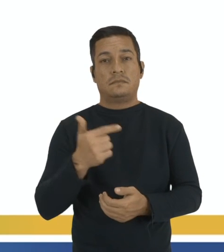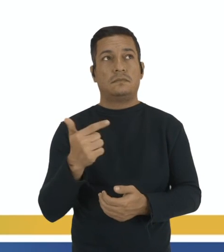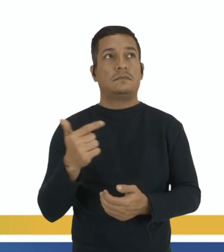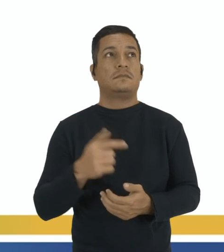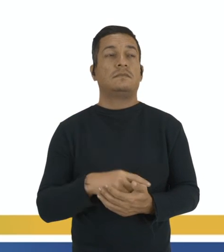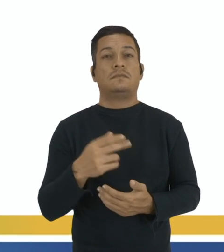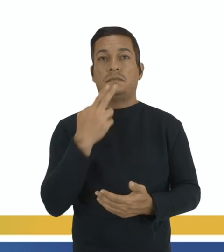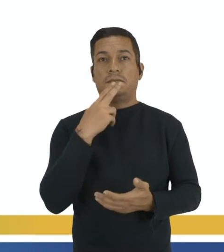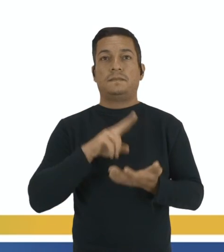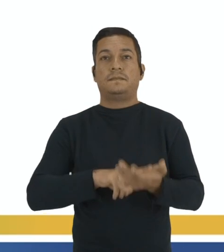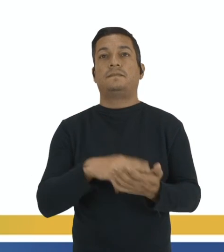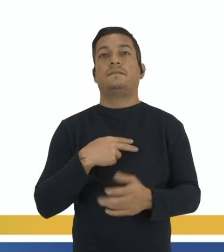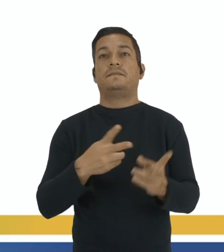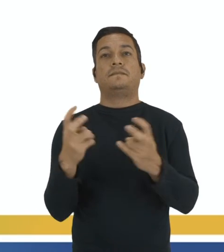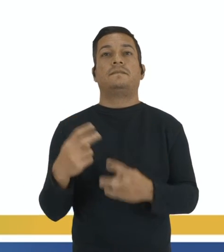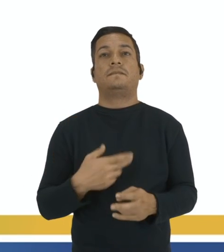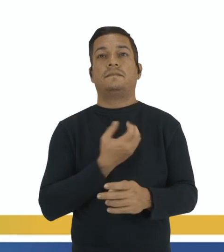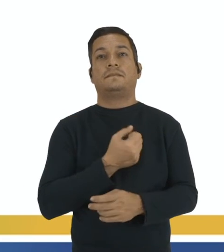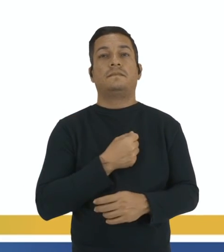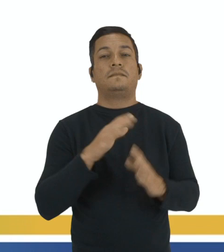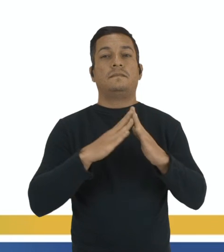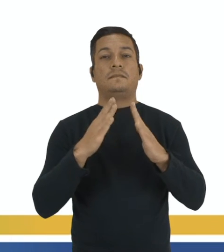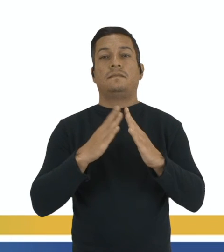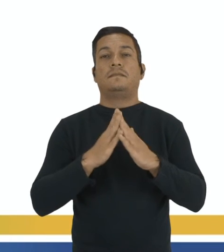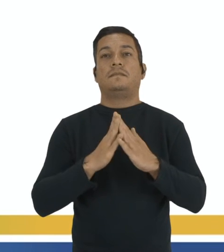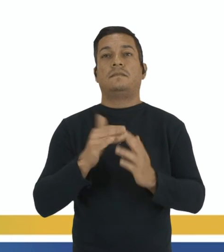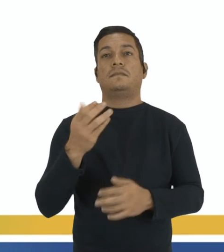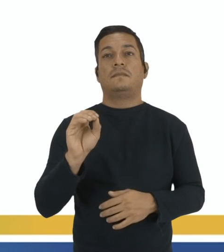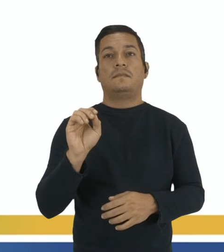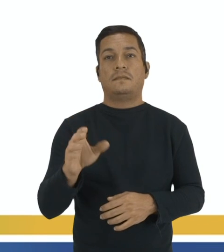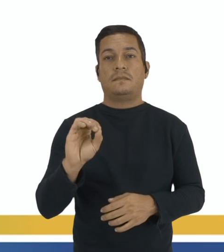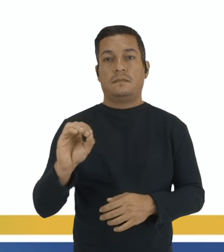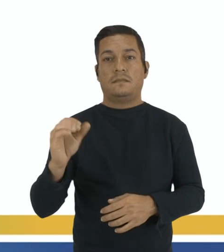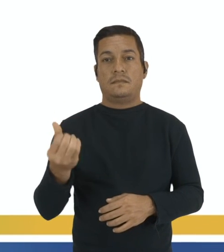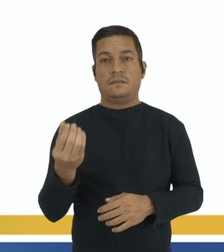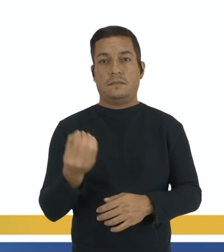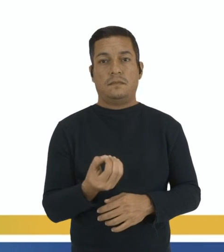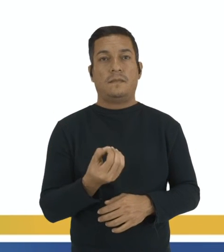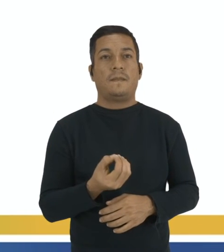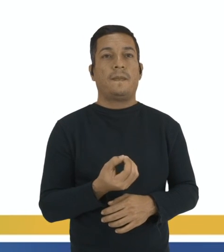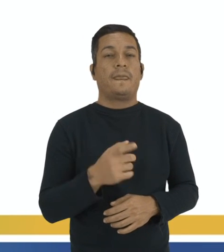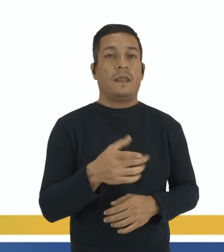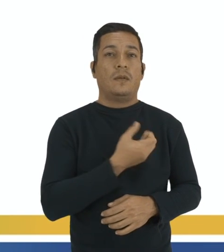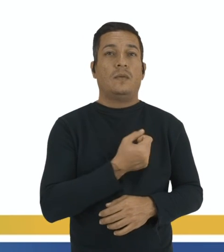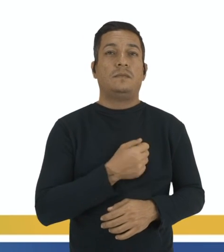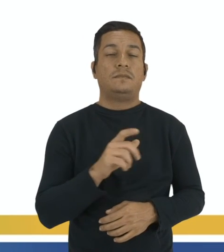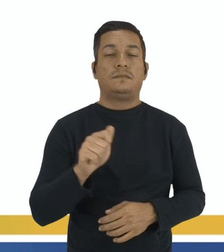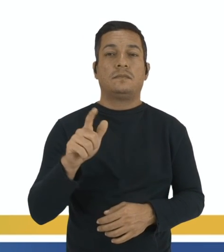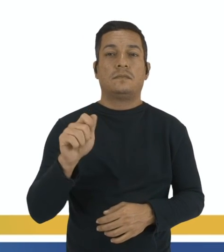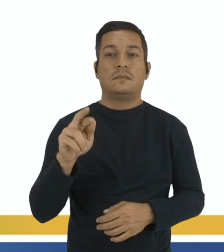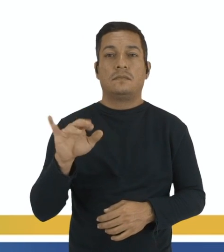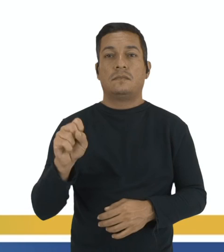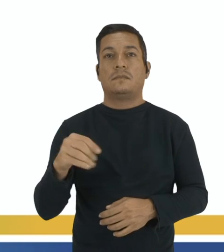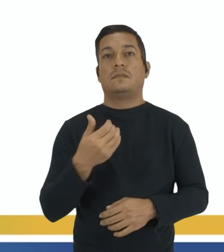Um carteiro identificou o número em uma residência, 10.060. Neste número, o algarismo